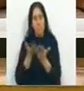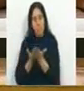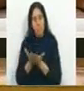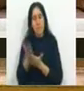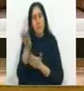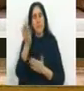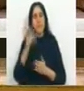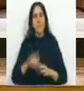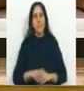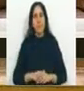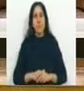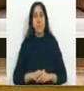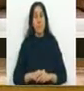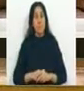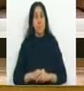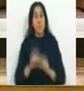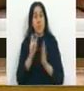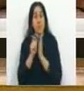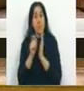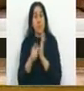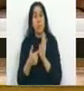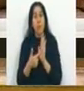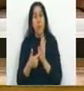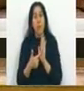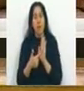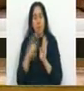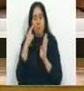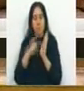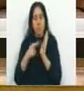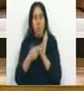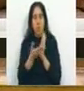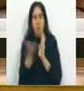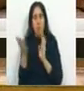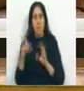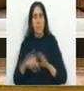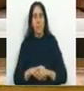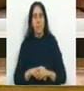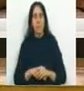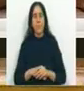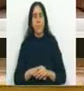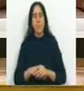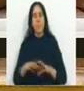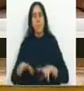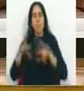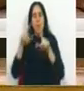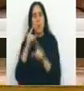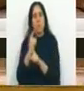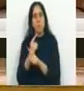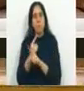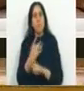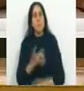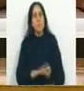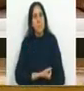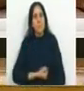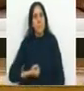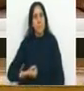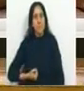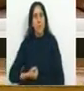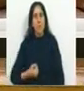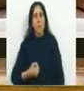permanentes. Está escrito, leiam, recuperamos também o desemprego de